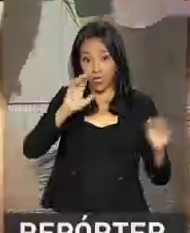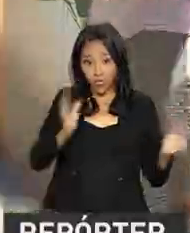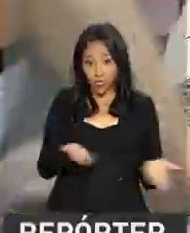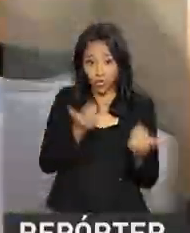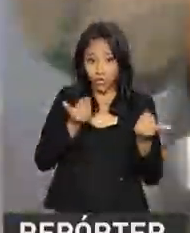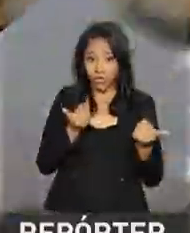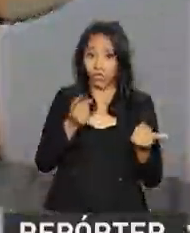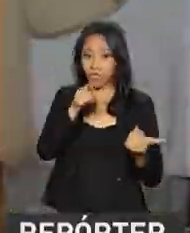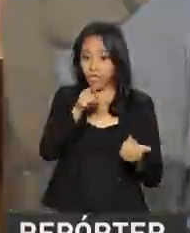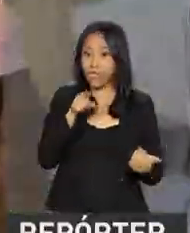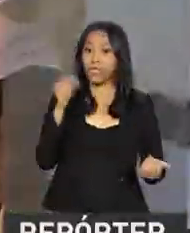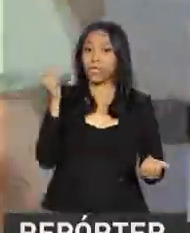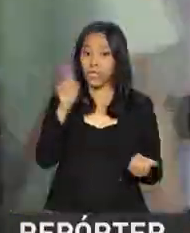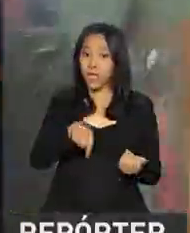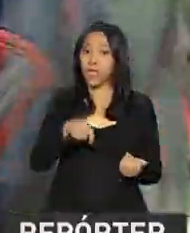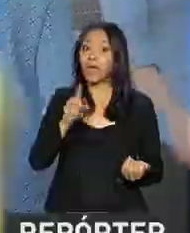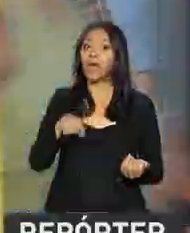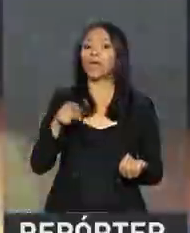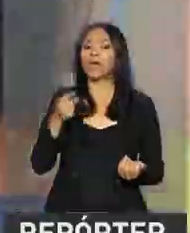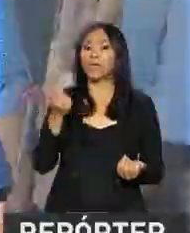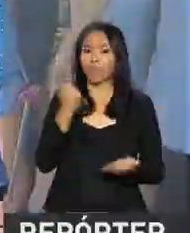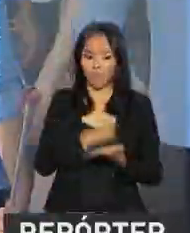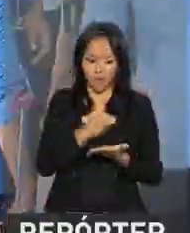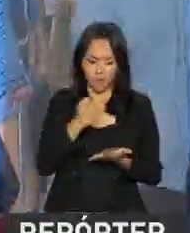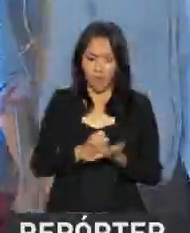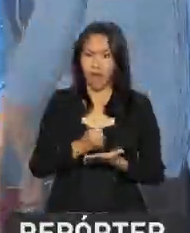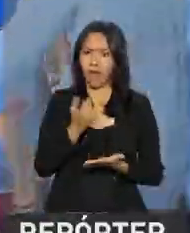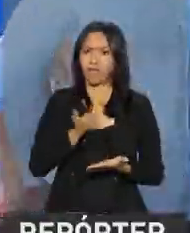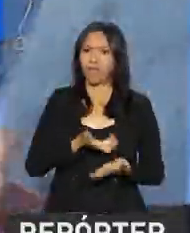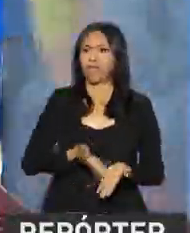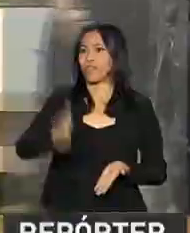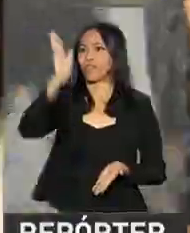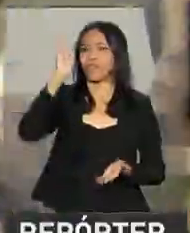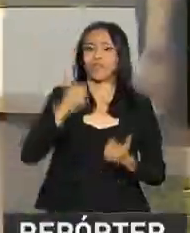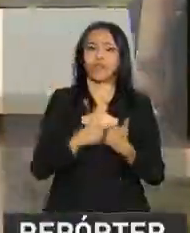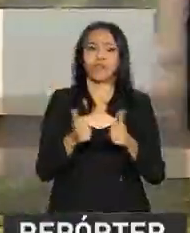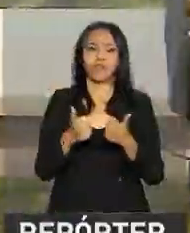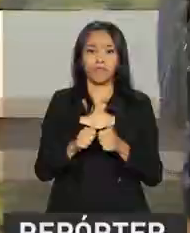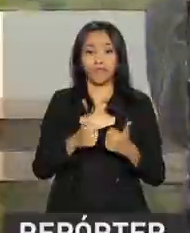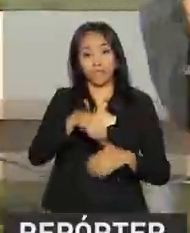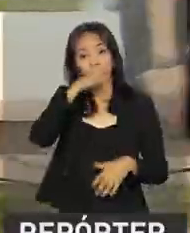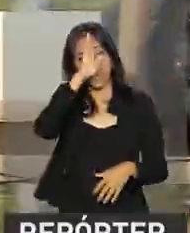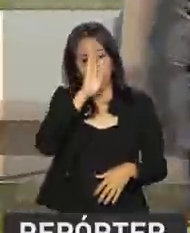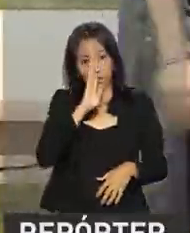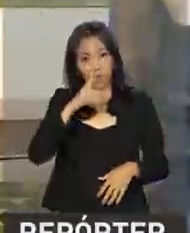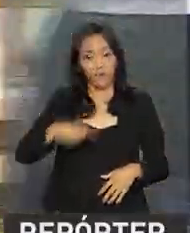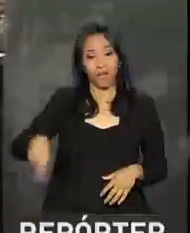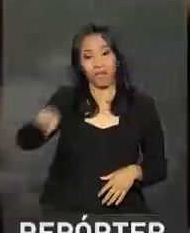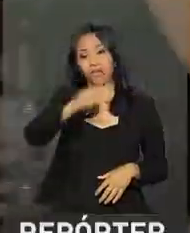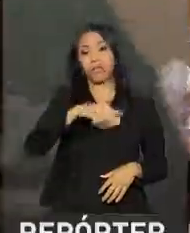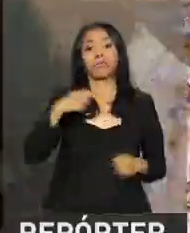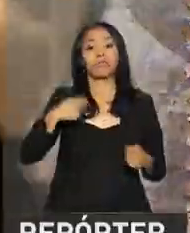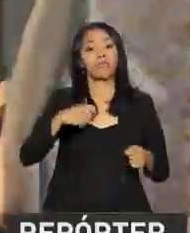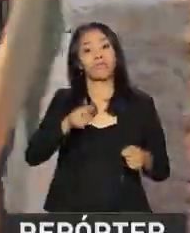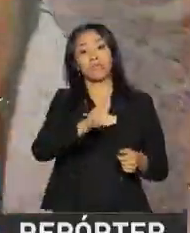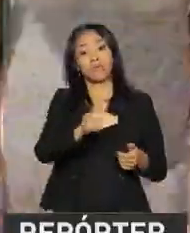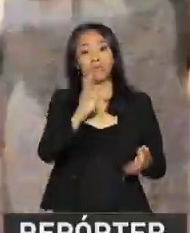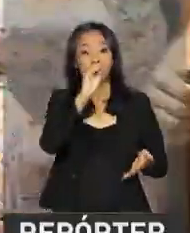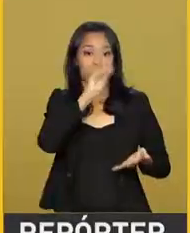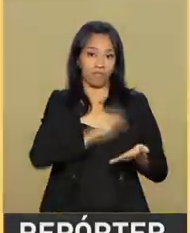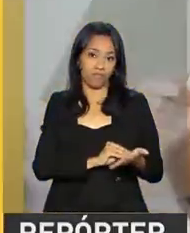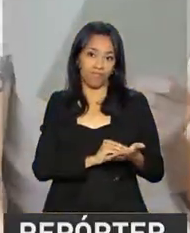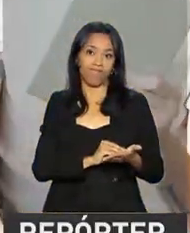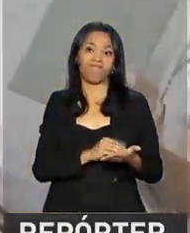o programa é um verdadeiro passaporte de inclusão social destinado a jovens inscritos no cadastro único